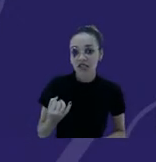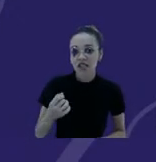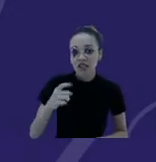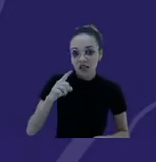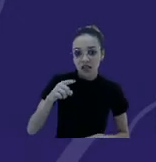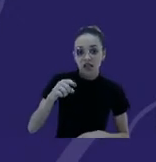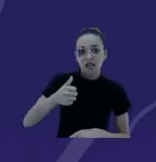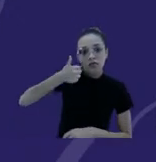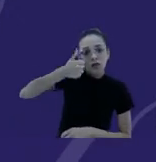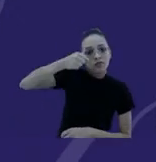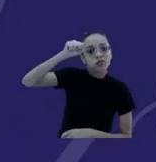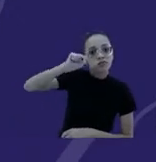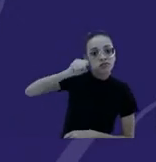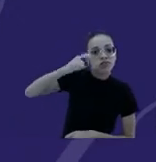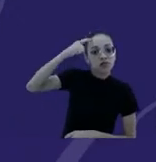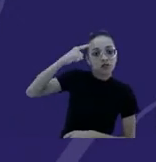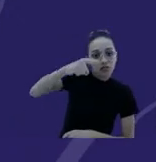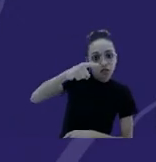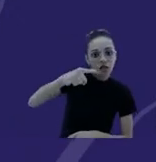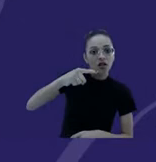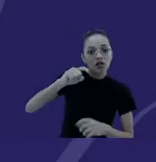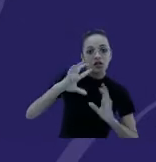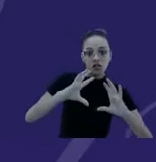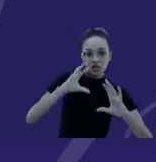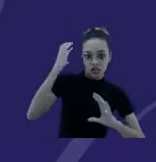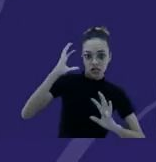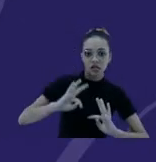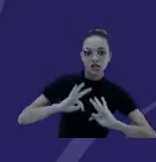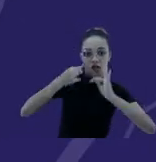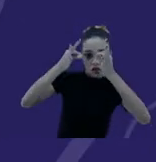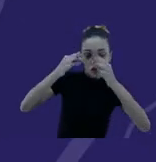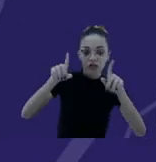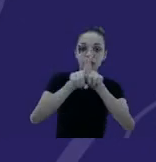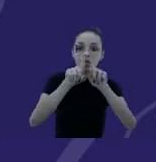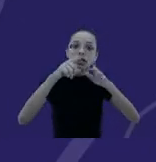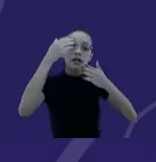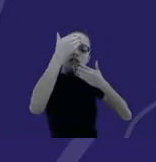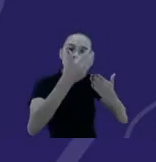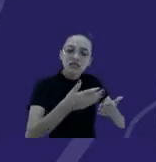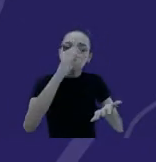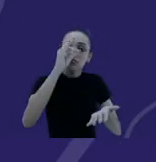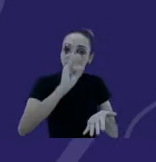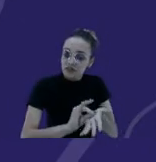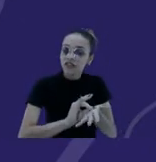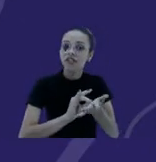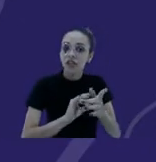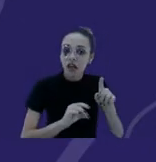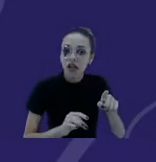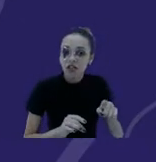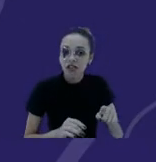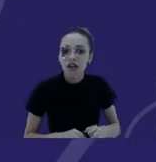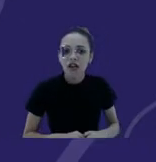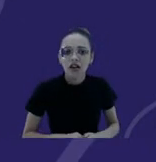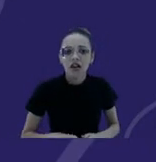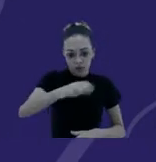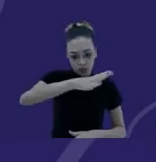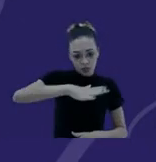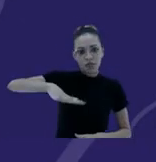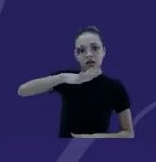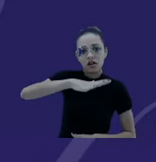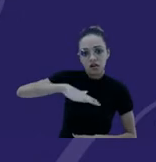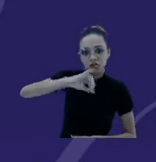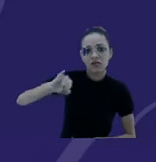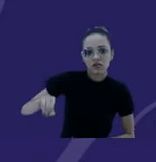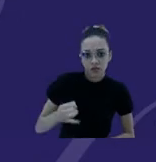18ª Semana da Ciência e Tecnologia, e agradecer muito mesmo também, tá, a esse espaço que nos foi